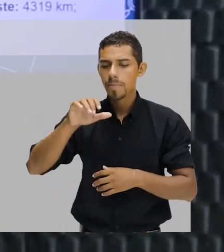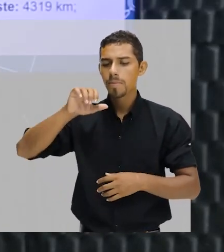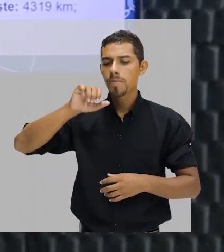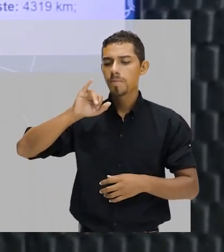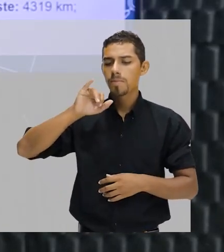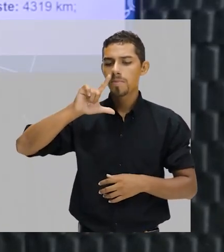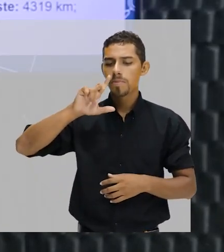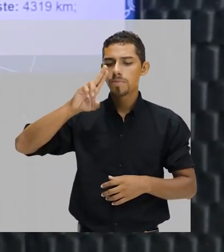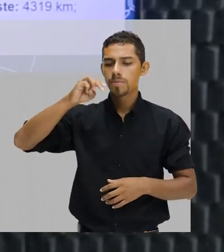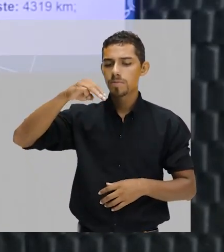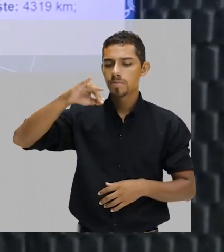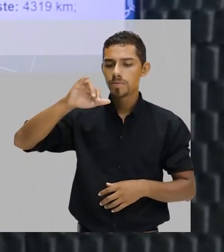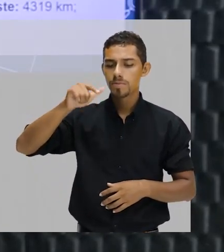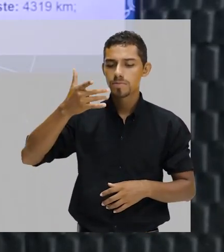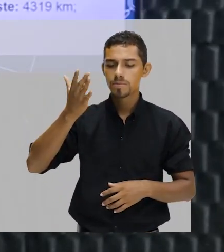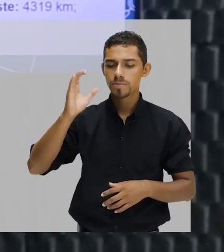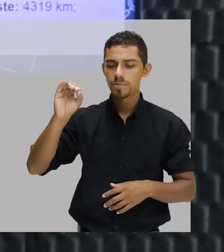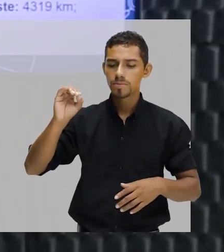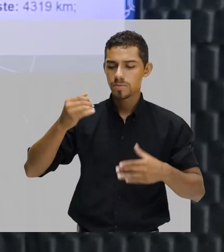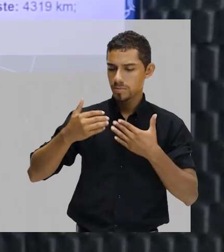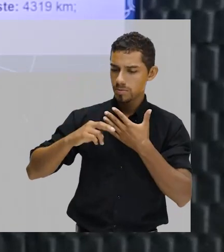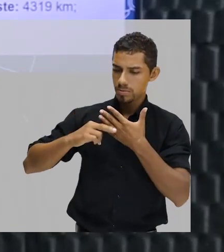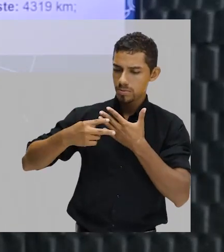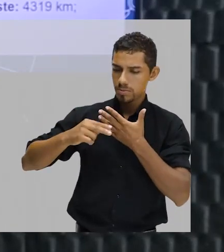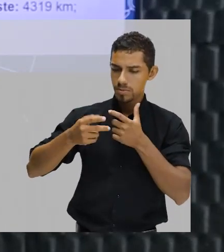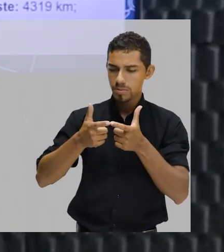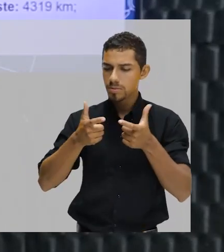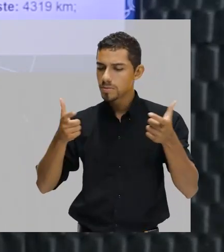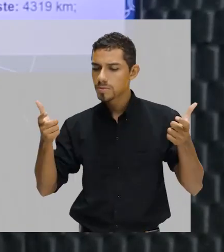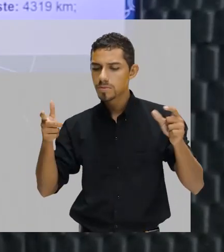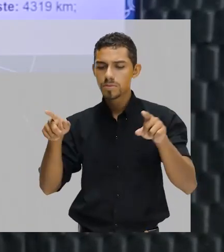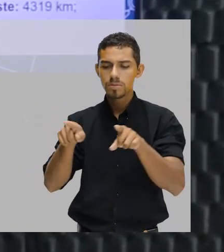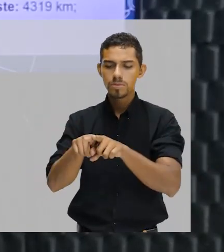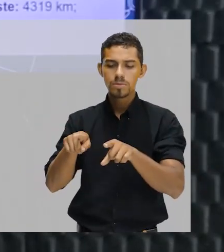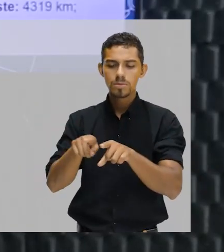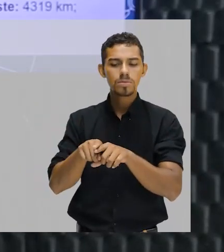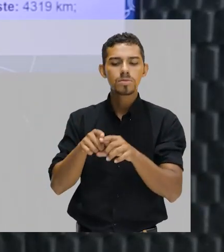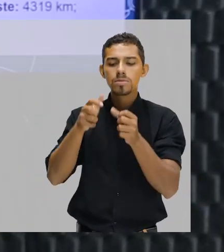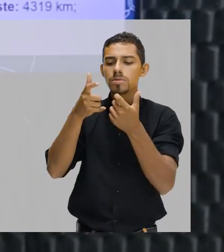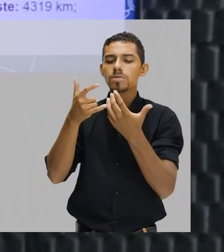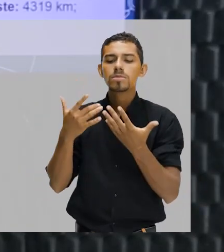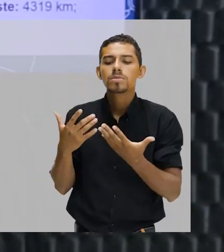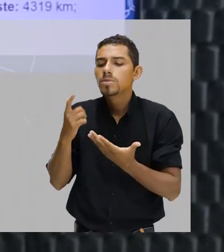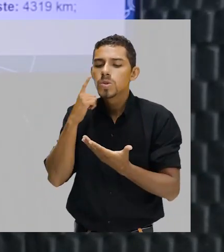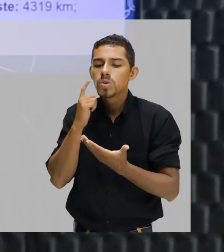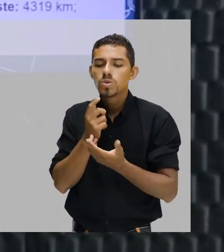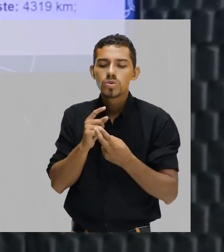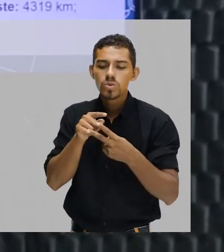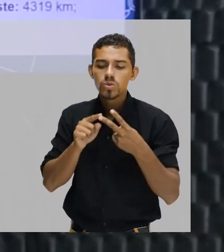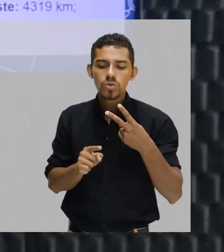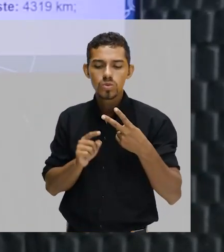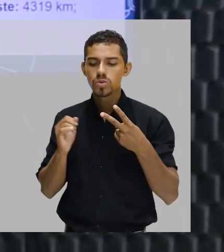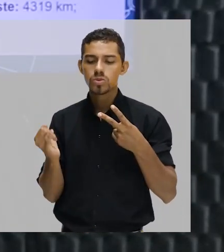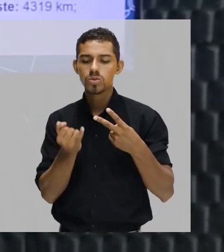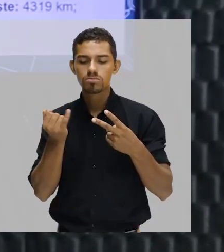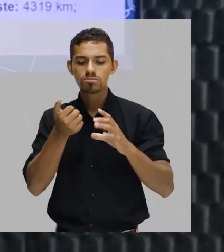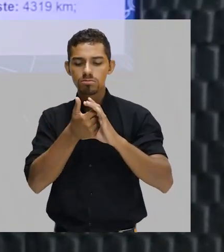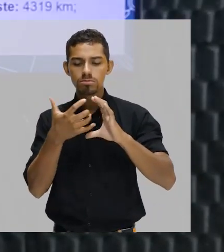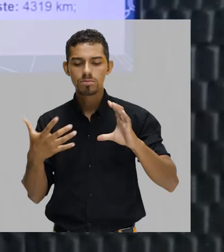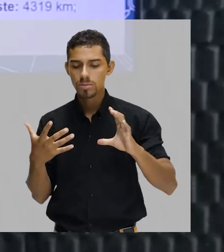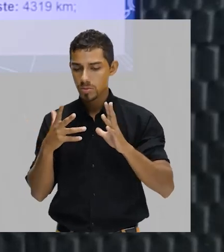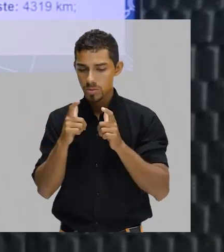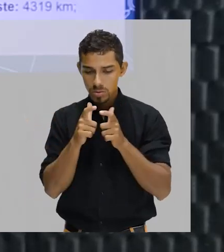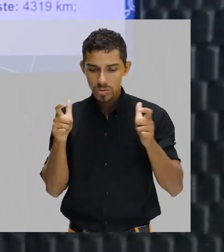iluminação, galera, tá bom? E por consequência também maiores índices pluviométricos, que são duas características fundamentais para um grande porte